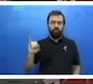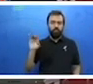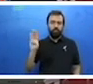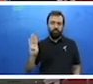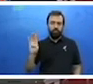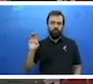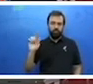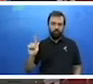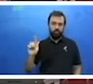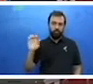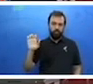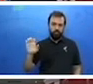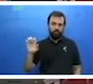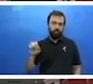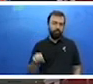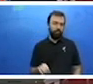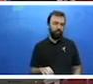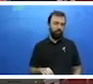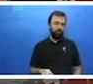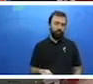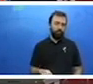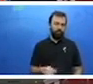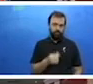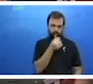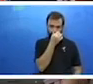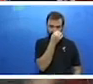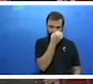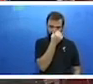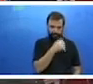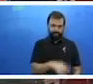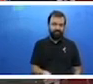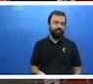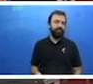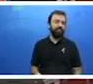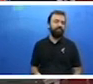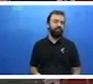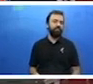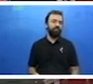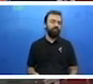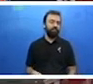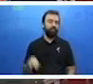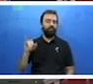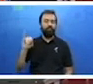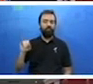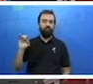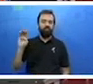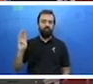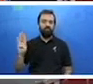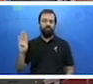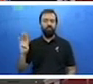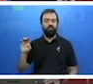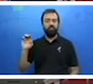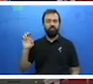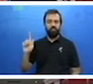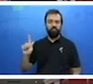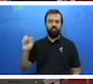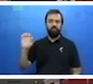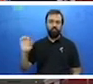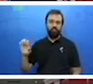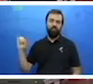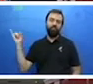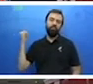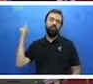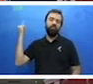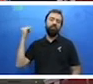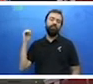sabe dizer qual foi o primeiro nome que teve IBGE? O IBGE é uma instituição importante? Porque